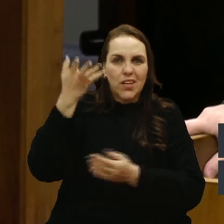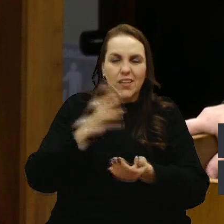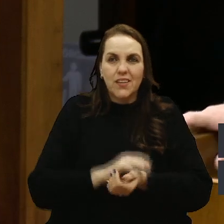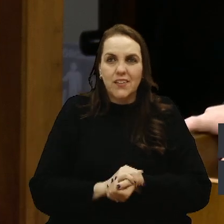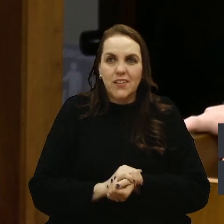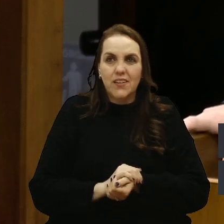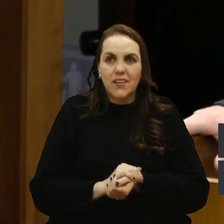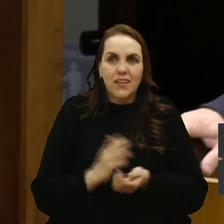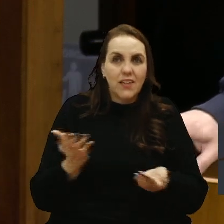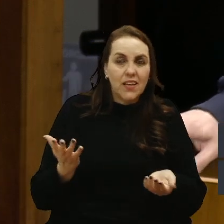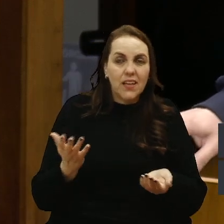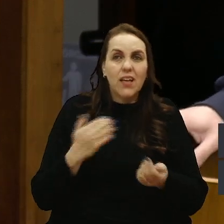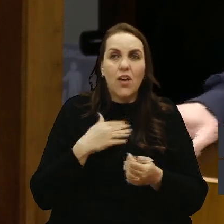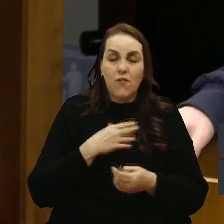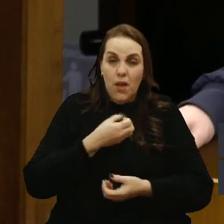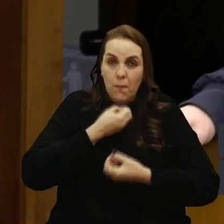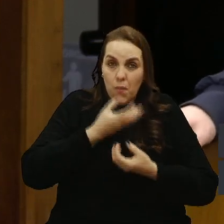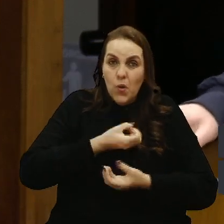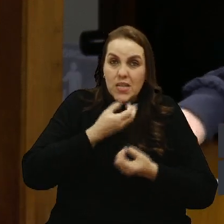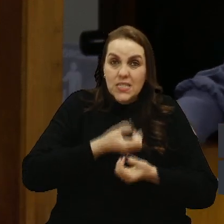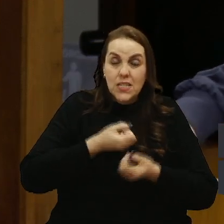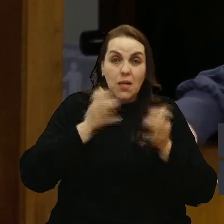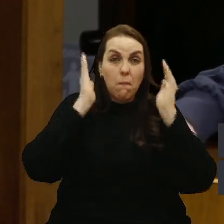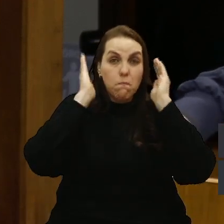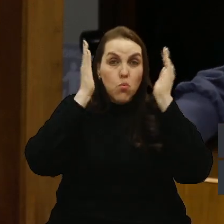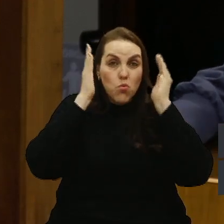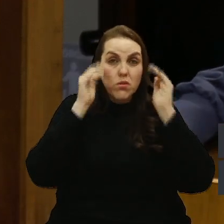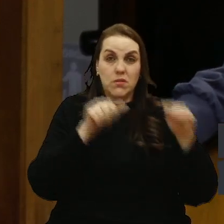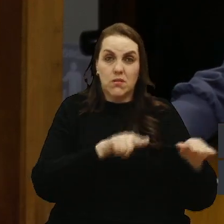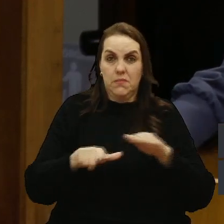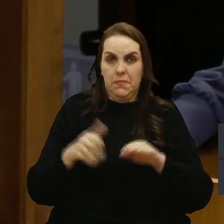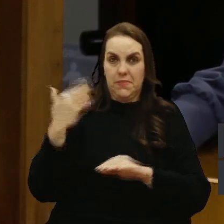Eu recitei um poema sobre burrice na semana passada